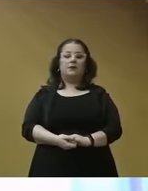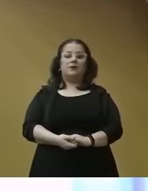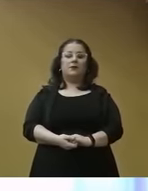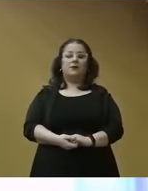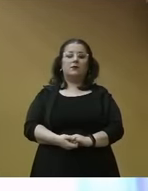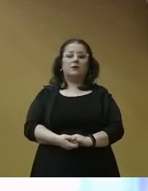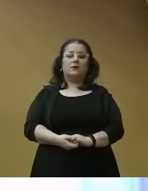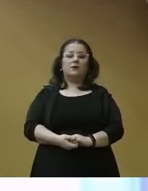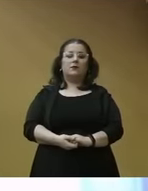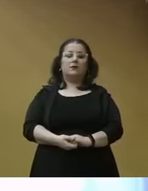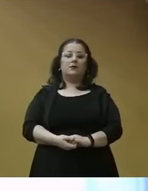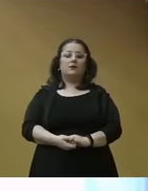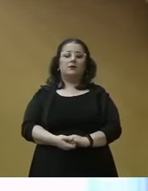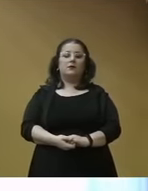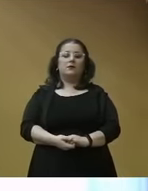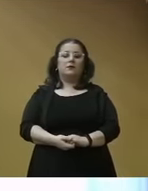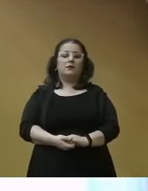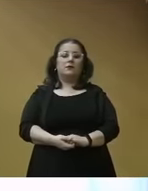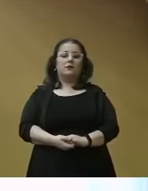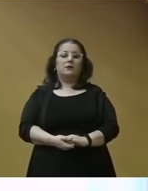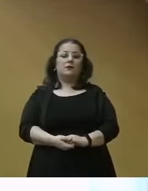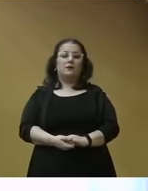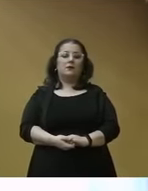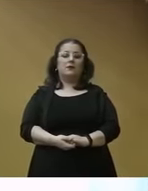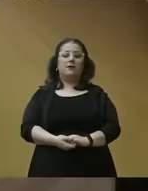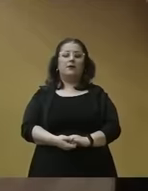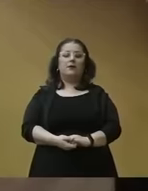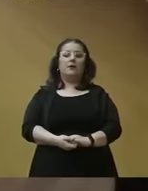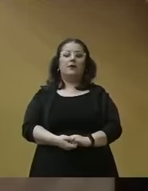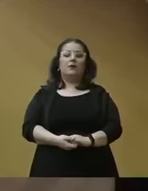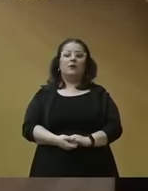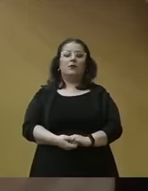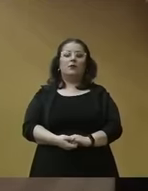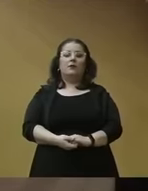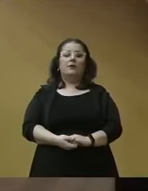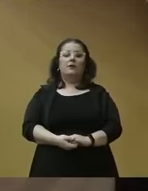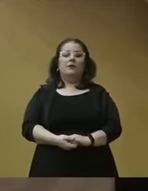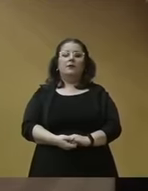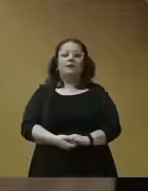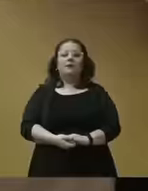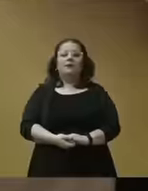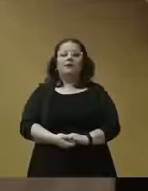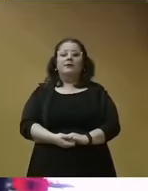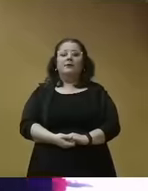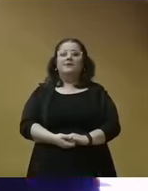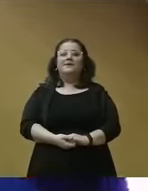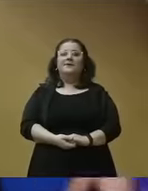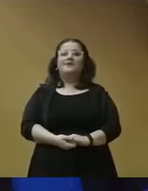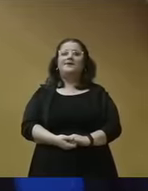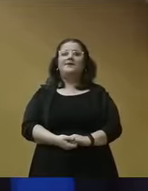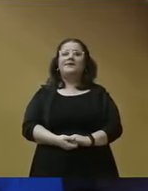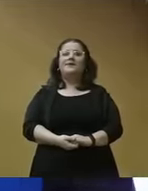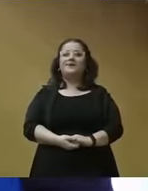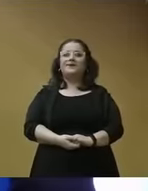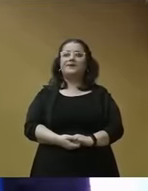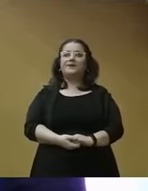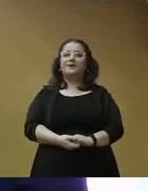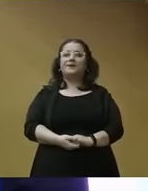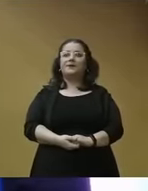Till I get up, time is barely on our side. I don't wanna waste